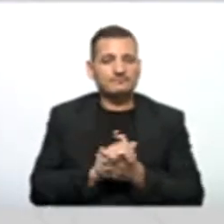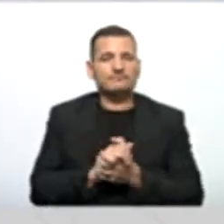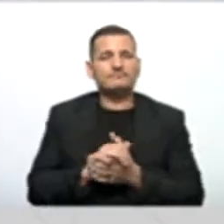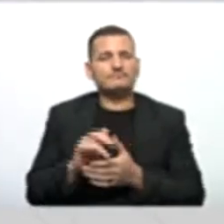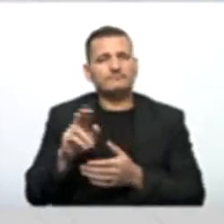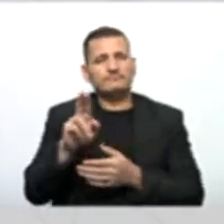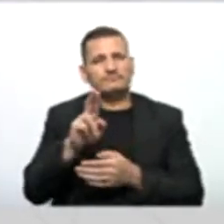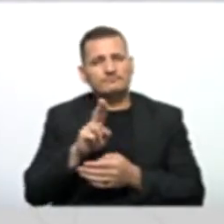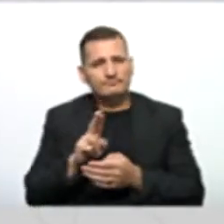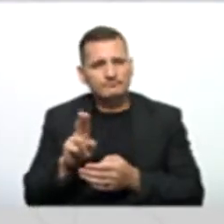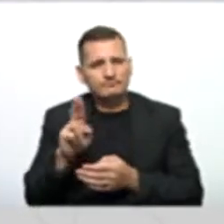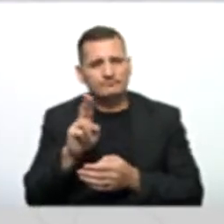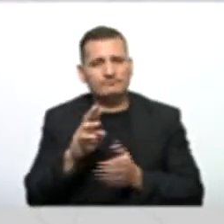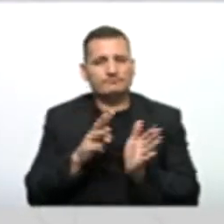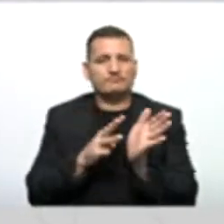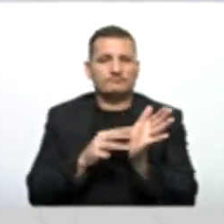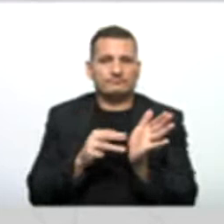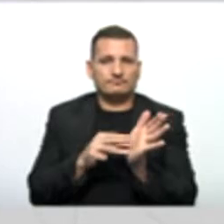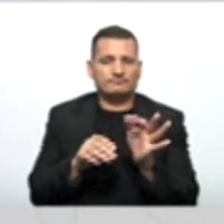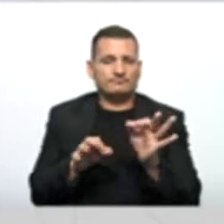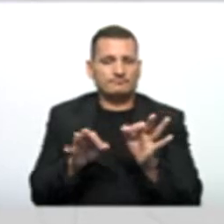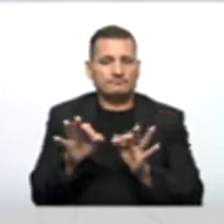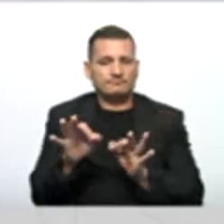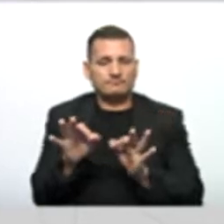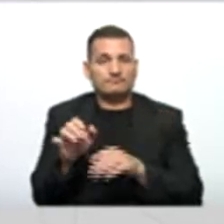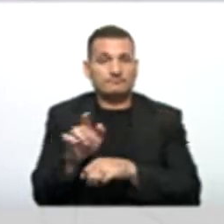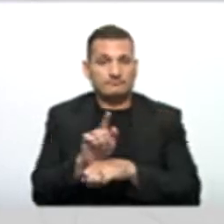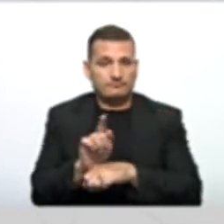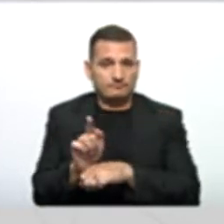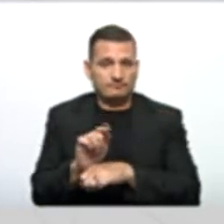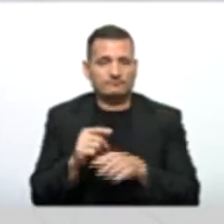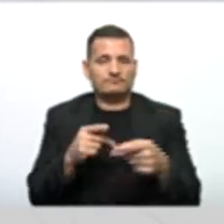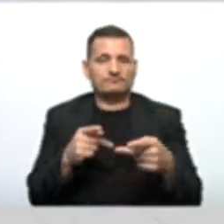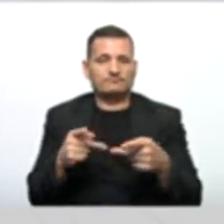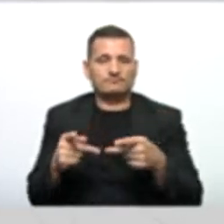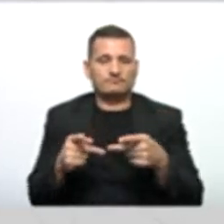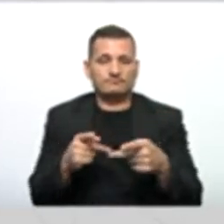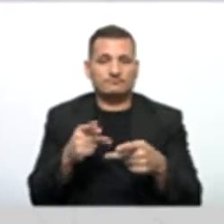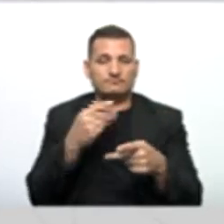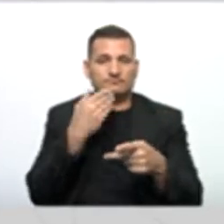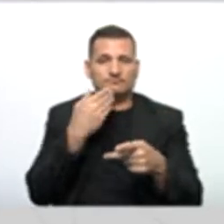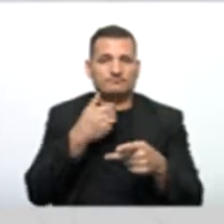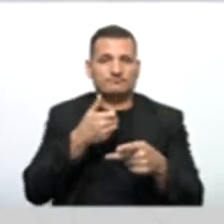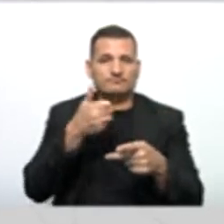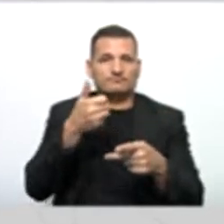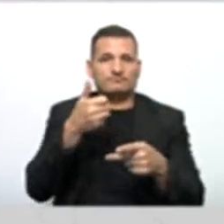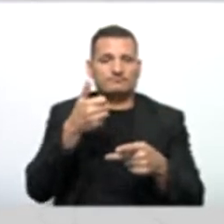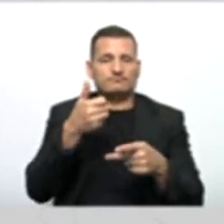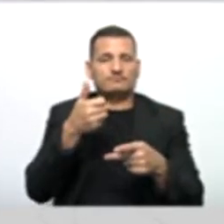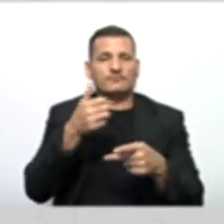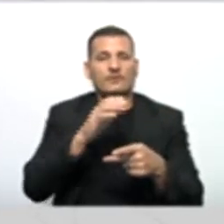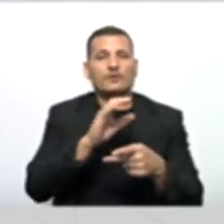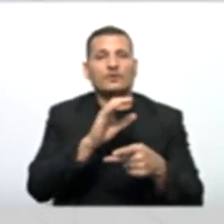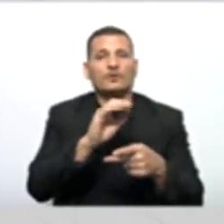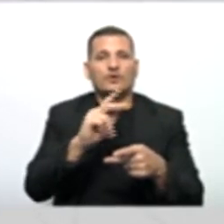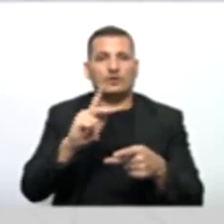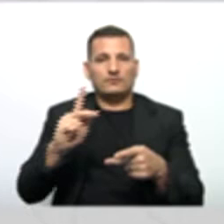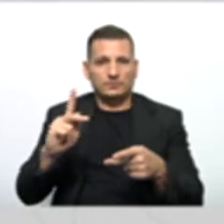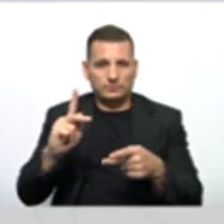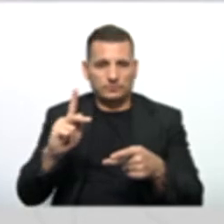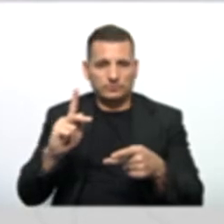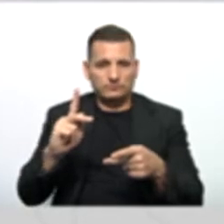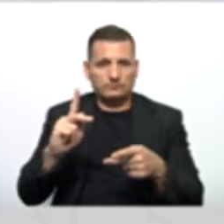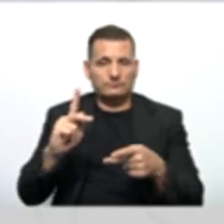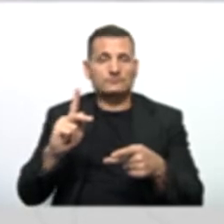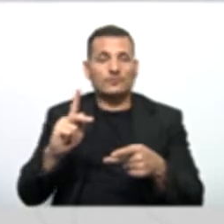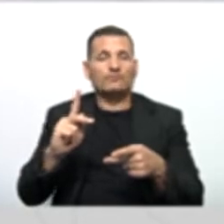de elaboração e gestão de projetos para a melhoria dos resultados das cooperativas. Dentro dos objetivos gerais, a gente